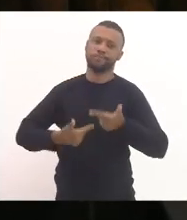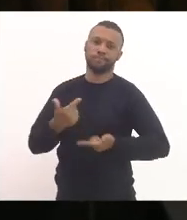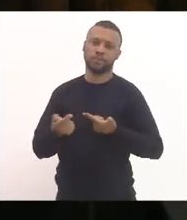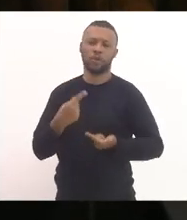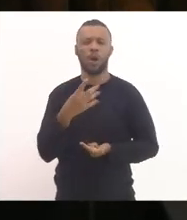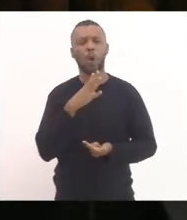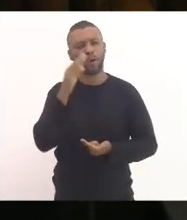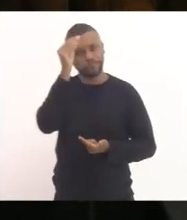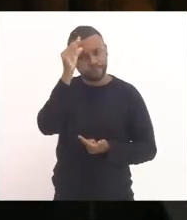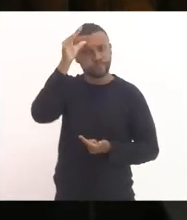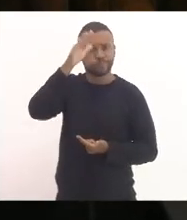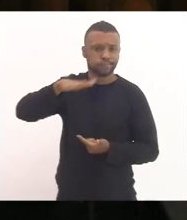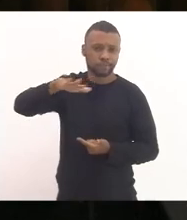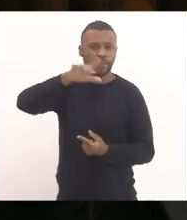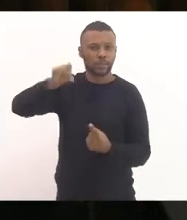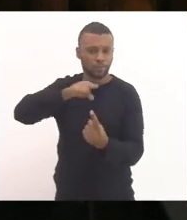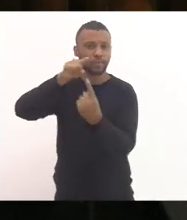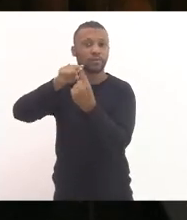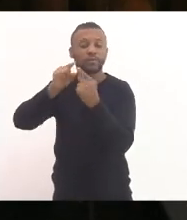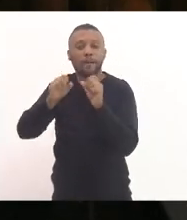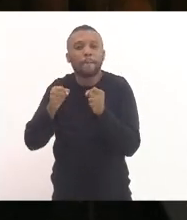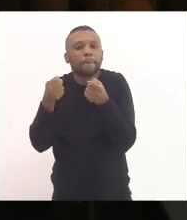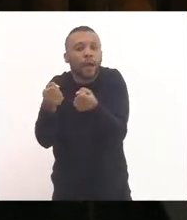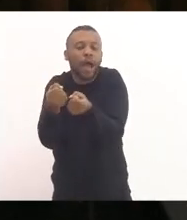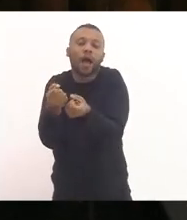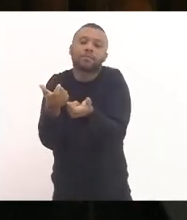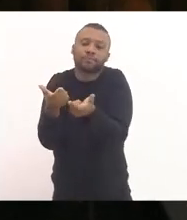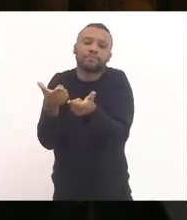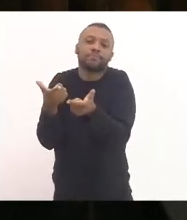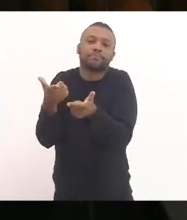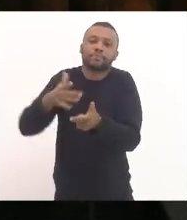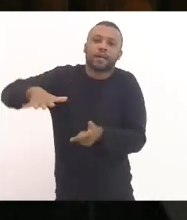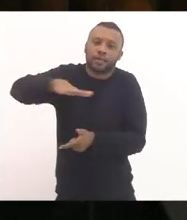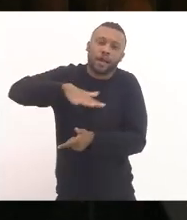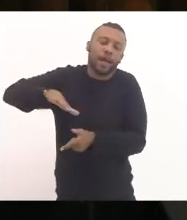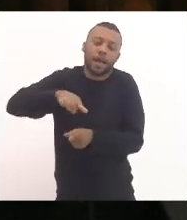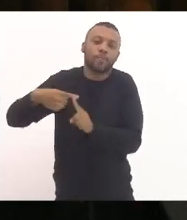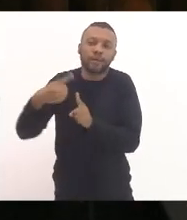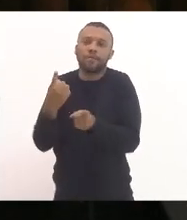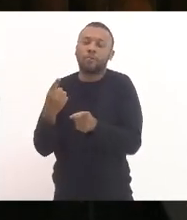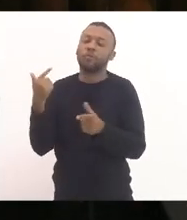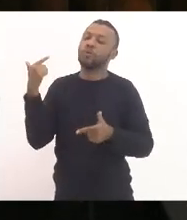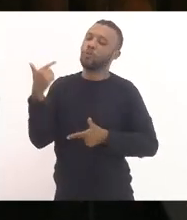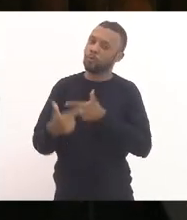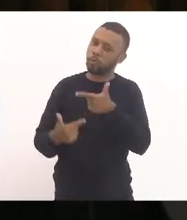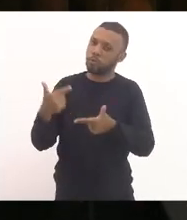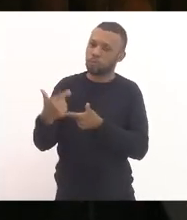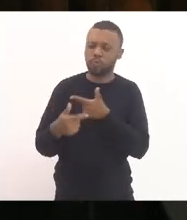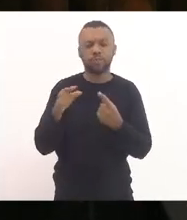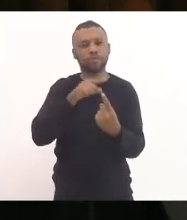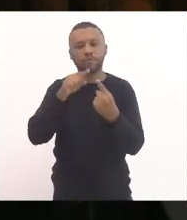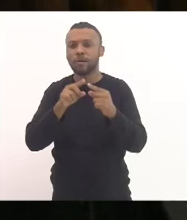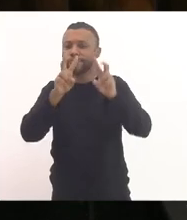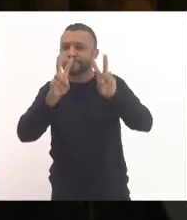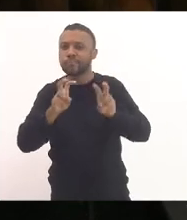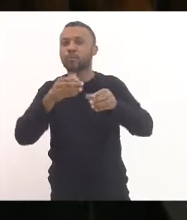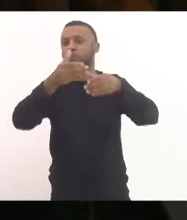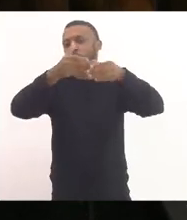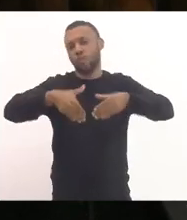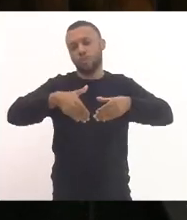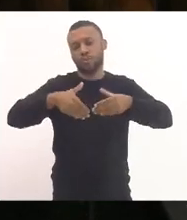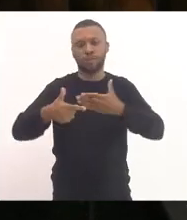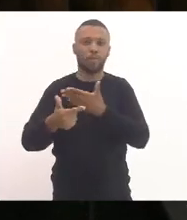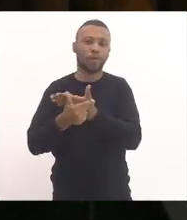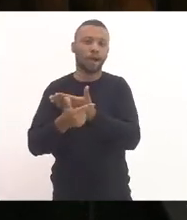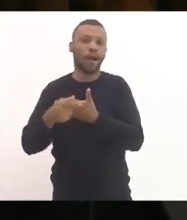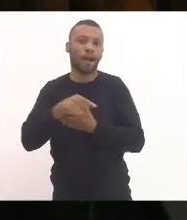temos conhecimento nesse sentido ele tá empenhado essas questões até porque foi muito atuante a questão do concurso para o cargo é